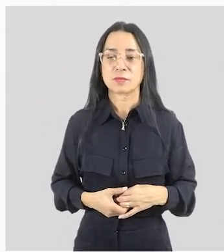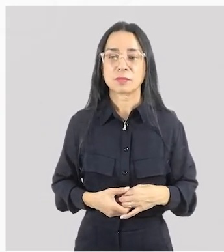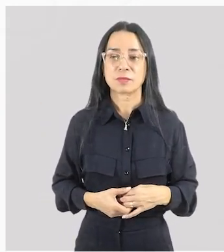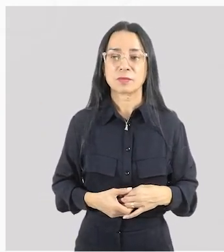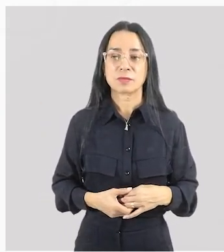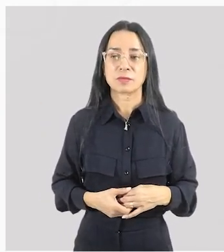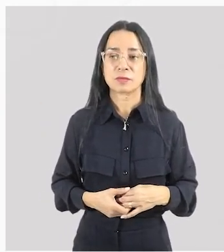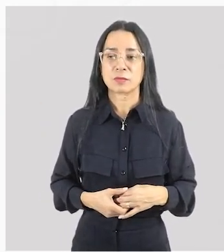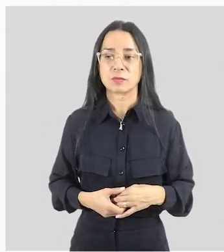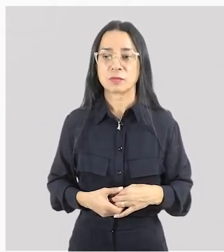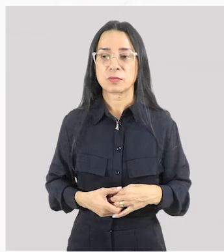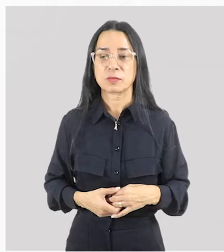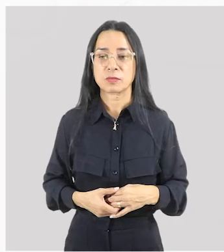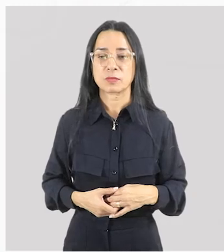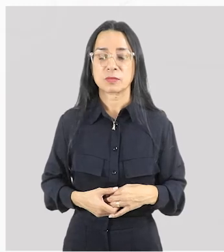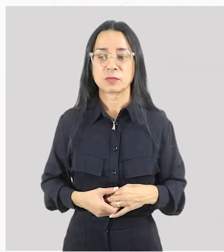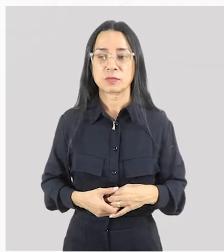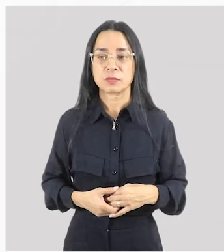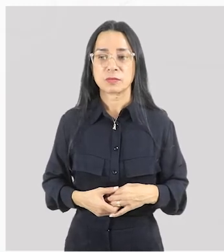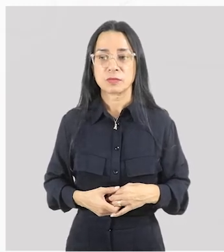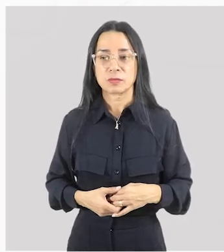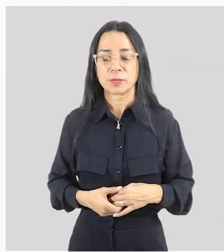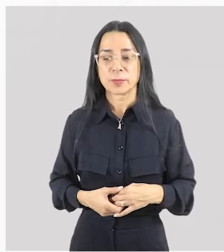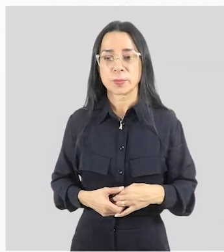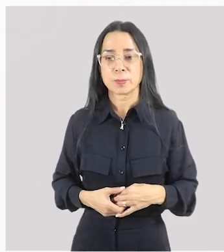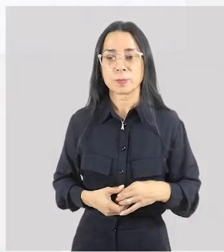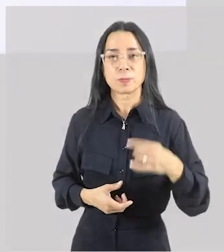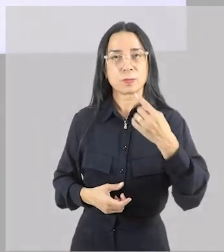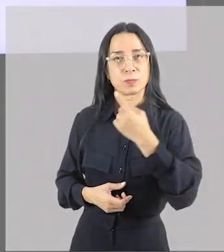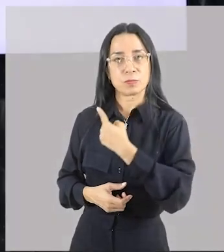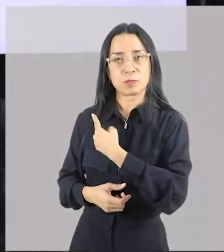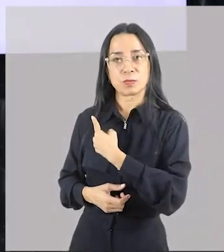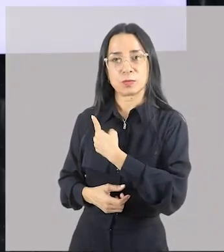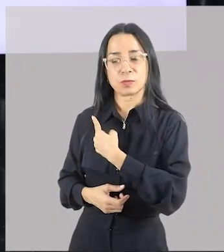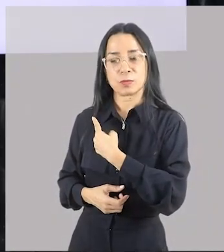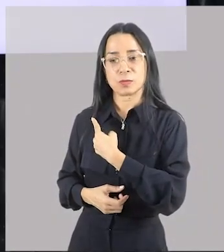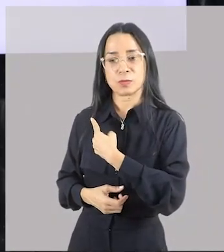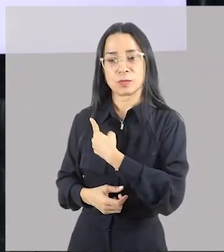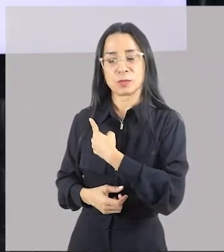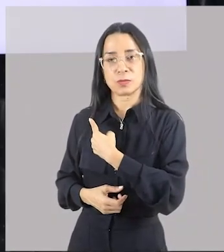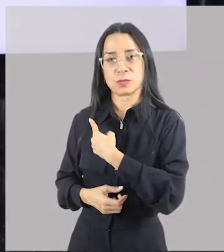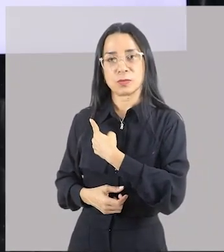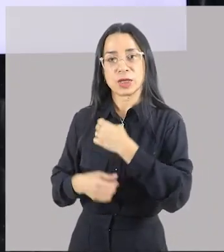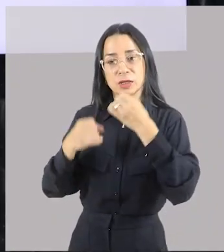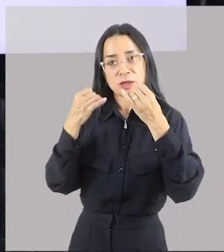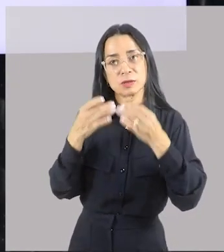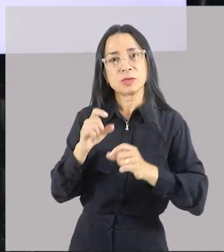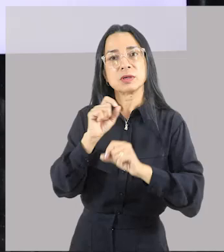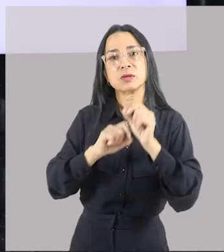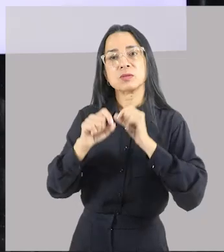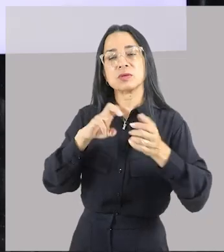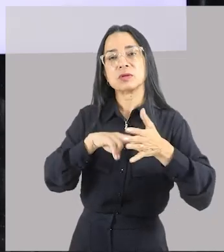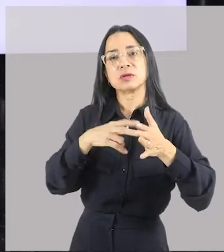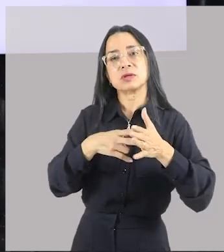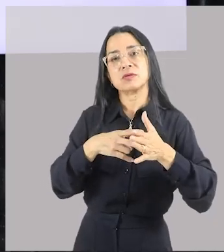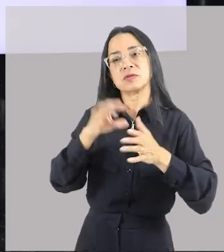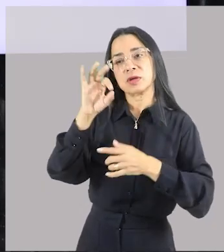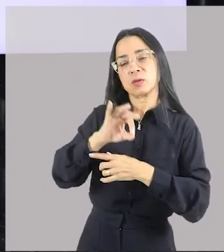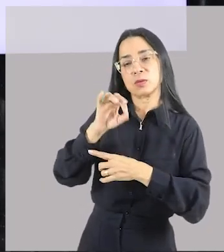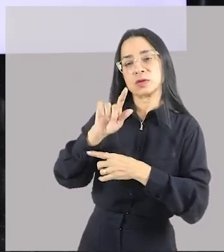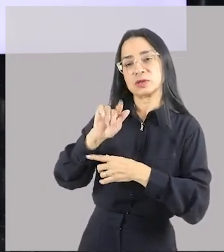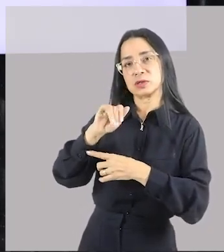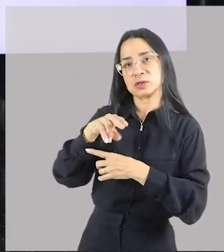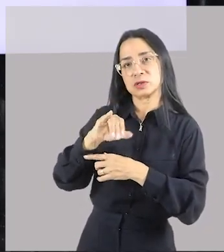relação estatística, matemática, para medir a desigualdade social. Ele está te explicando o que é o índice de Gini. Ele mede